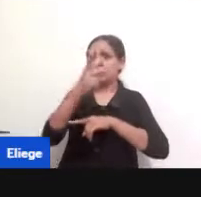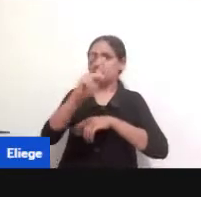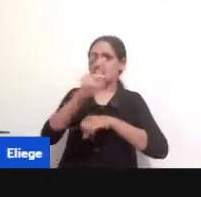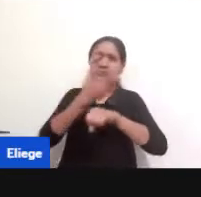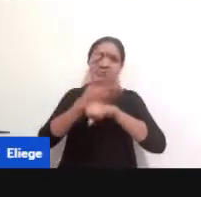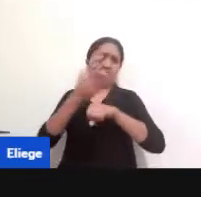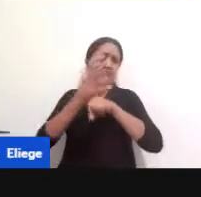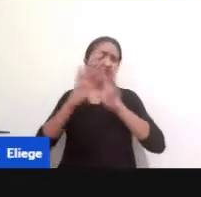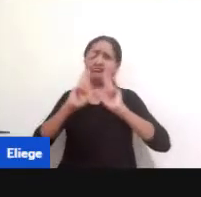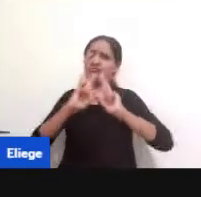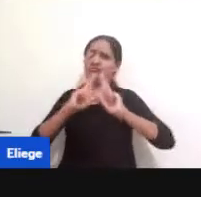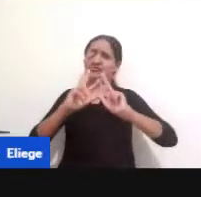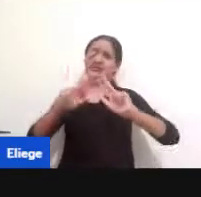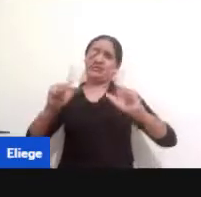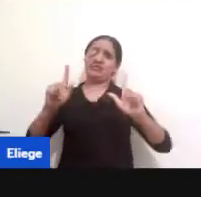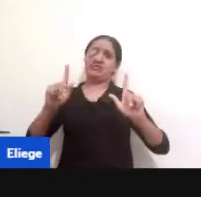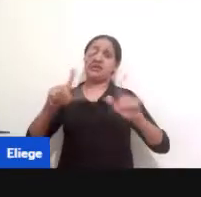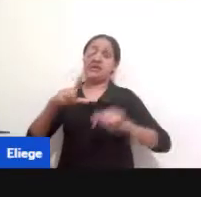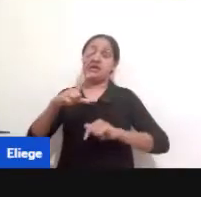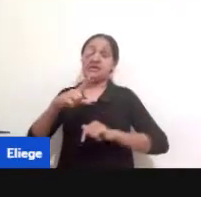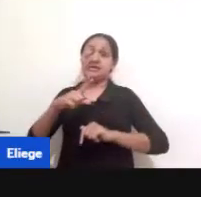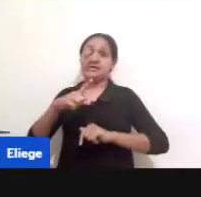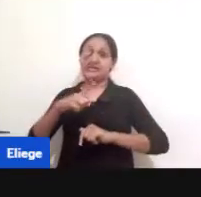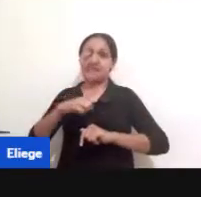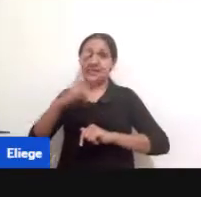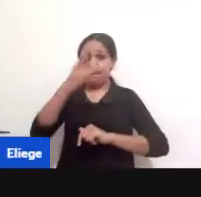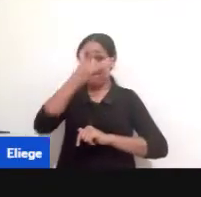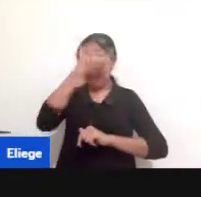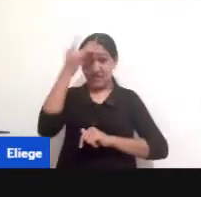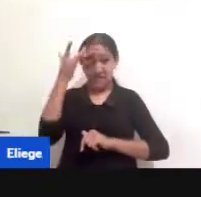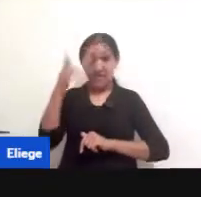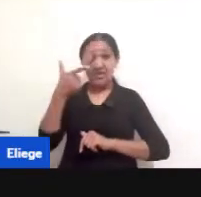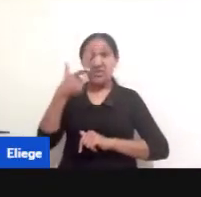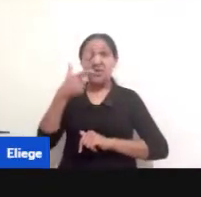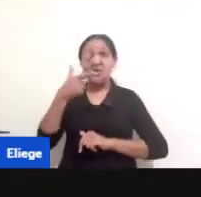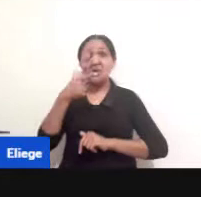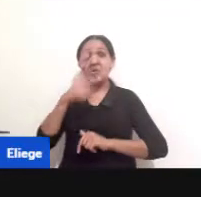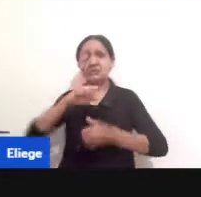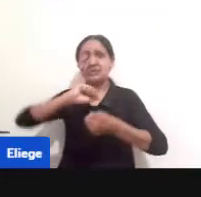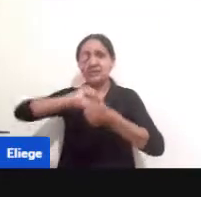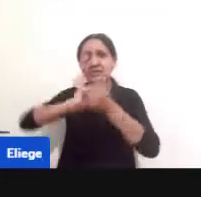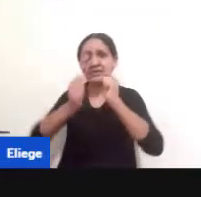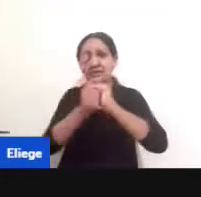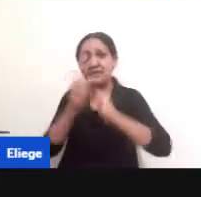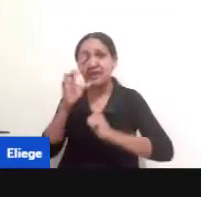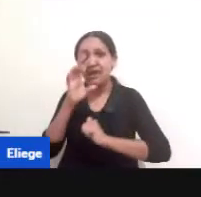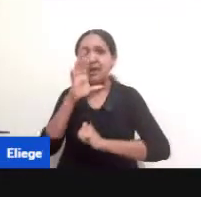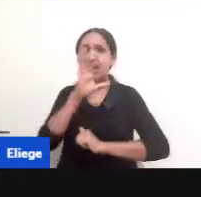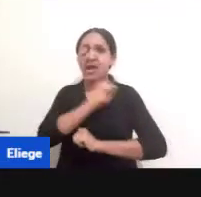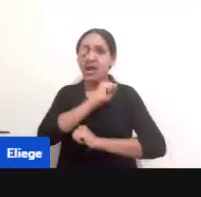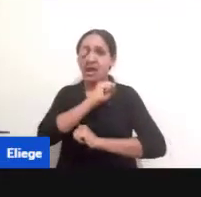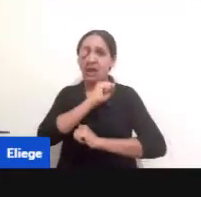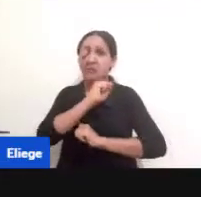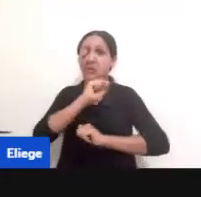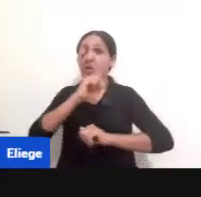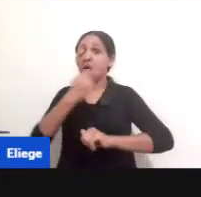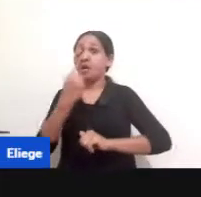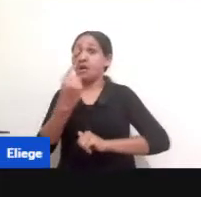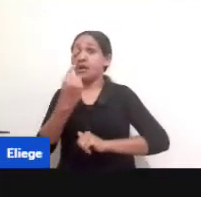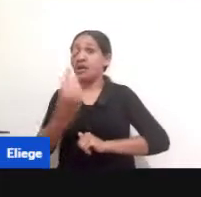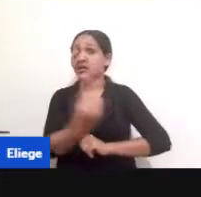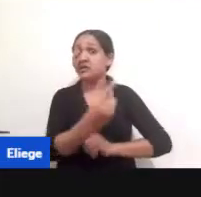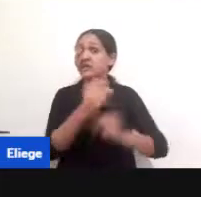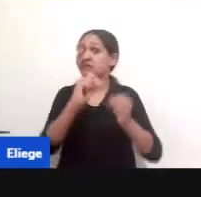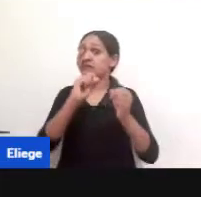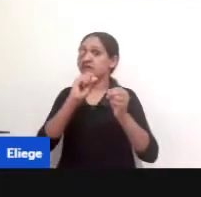tem gente que se adapta muito rápido à situação. Então, cada um, dentro do seu contexto, dentro da forma de trabalhar, vai ver